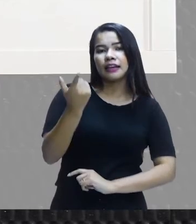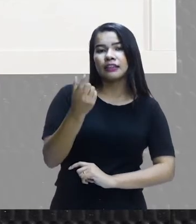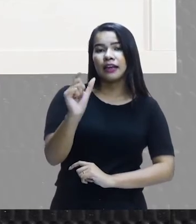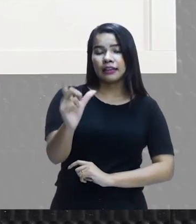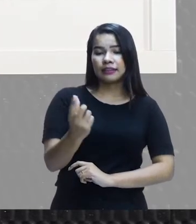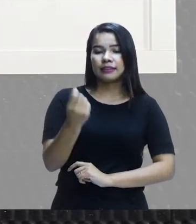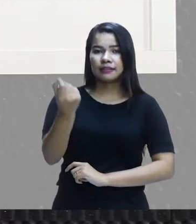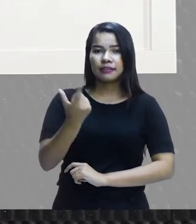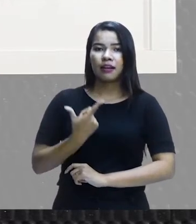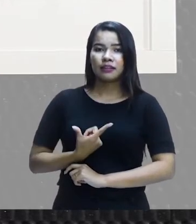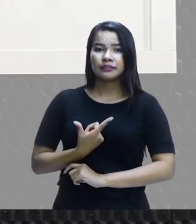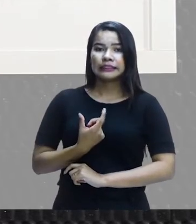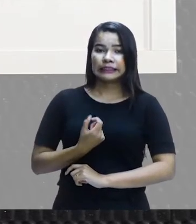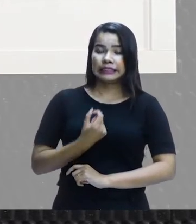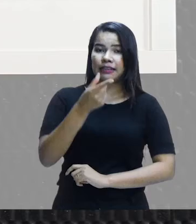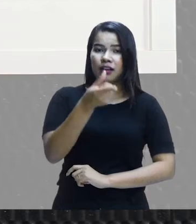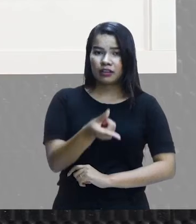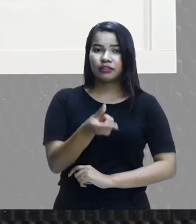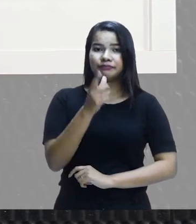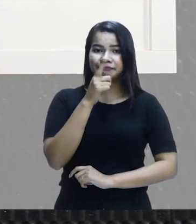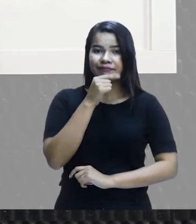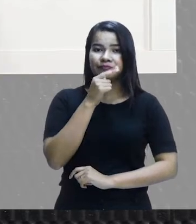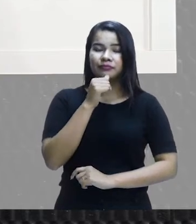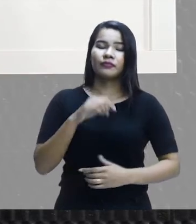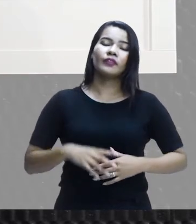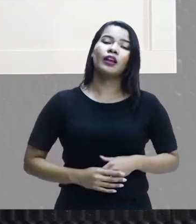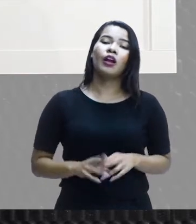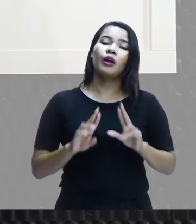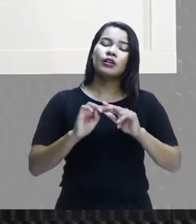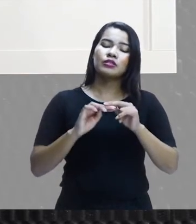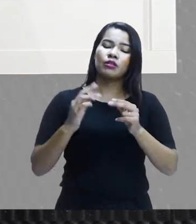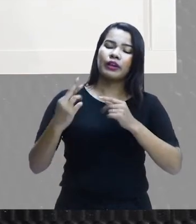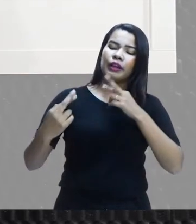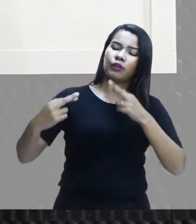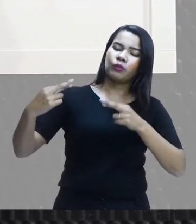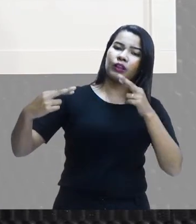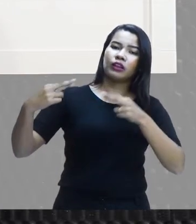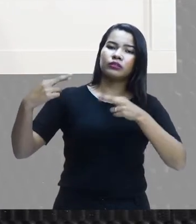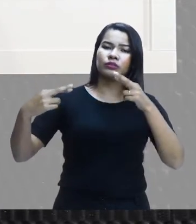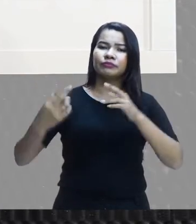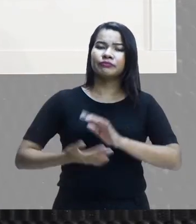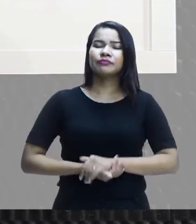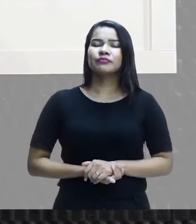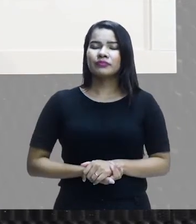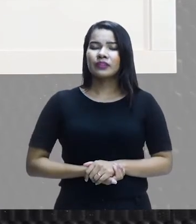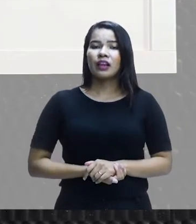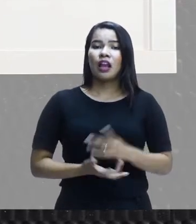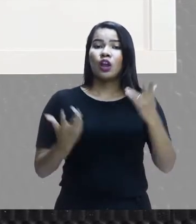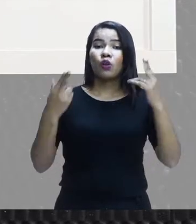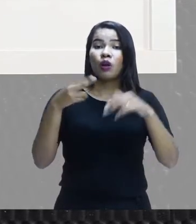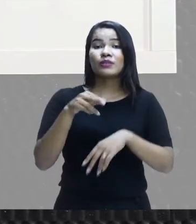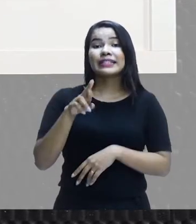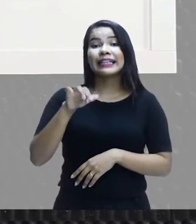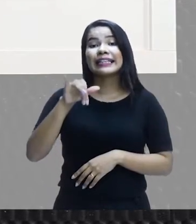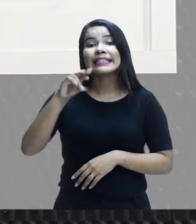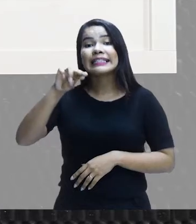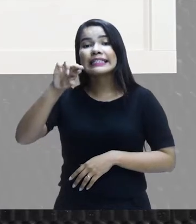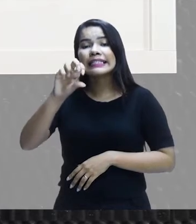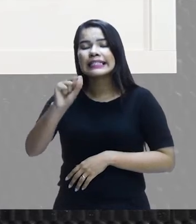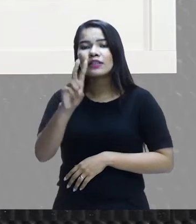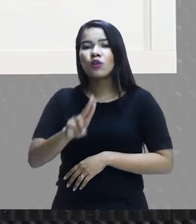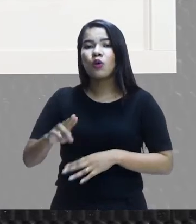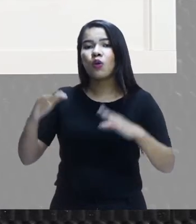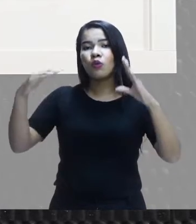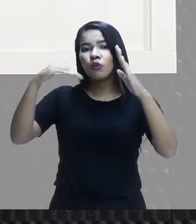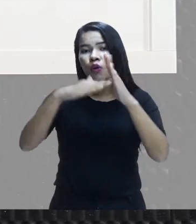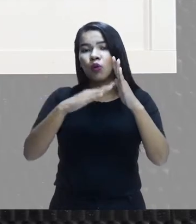interior da célula do protozoário. Por isso que a gente fala que ele é um regulador osmótico. Assim como os rins, eles funcionam como